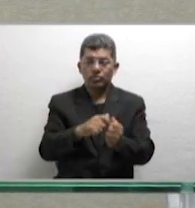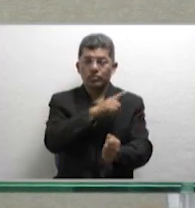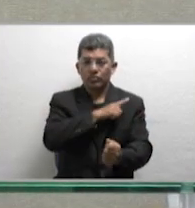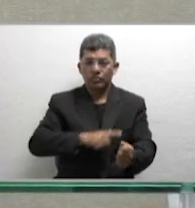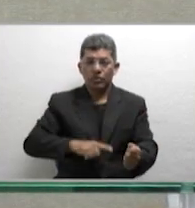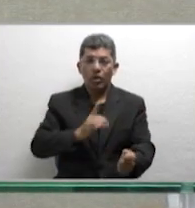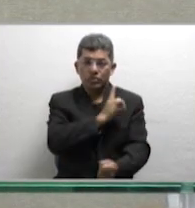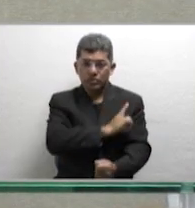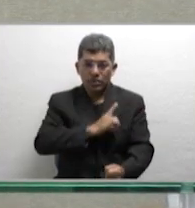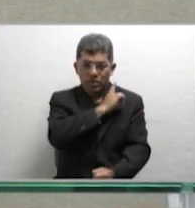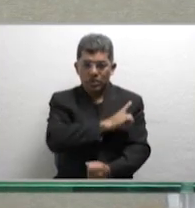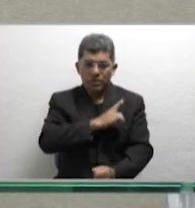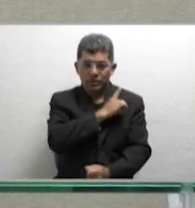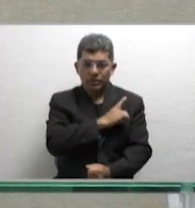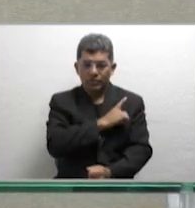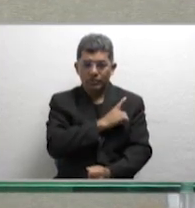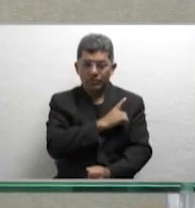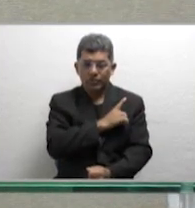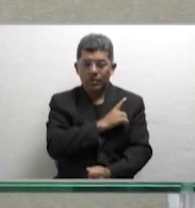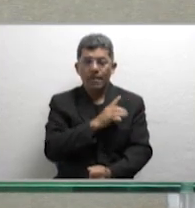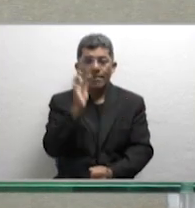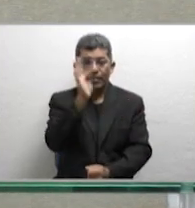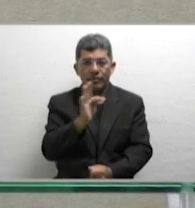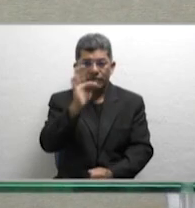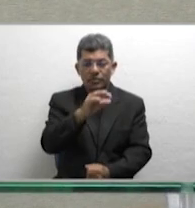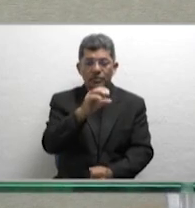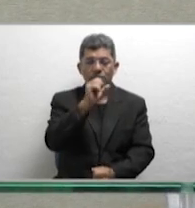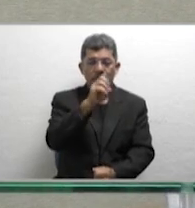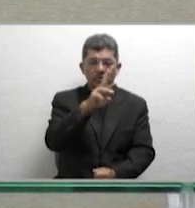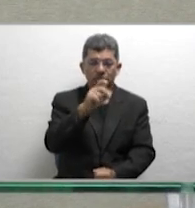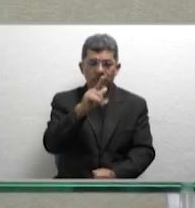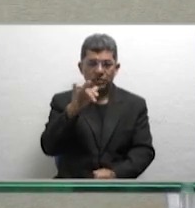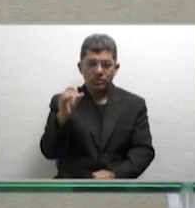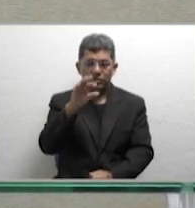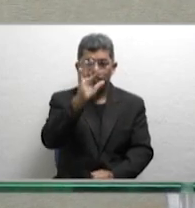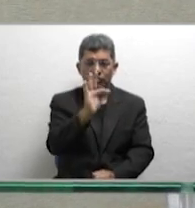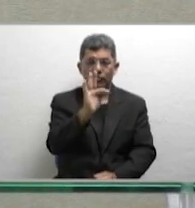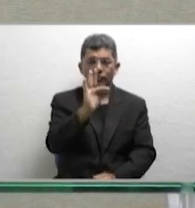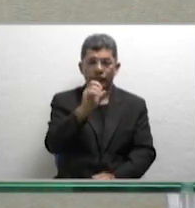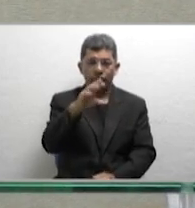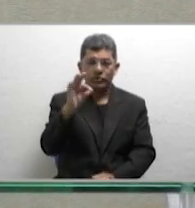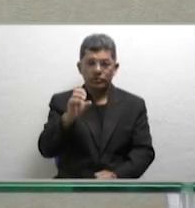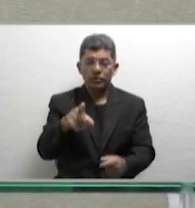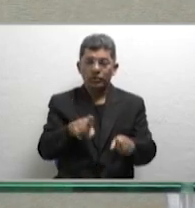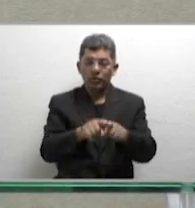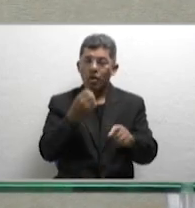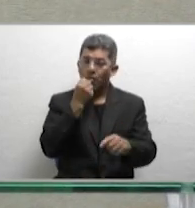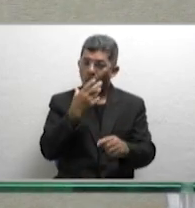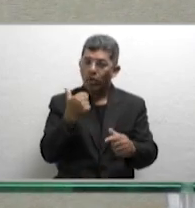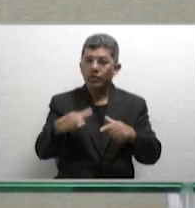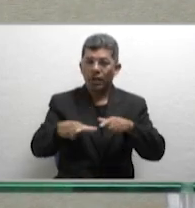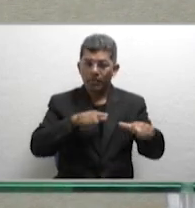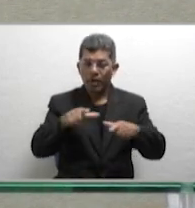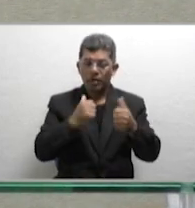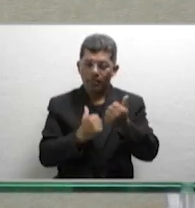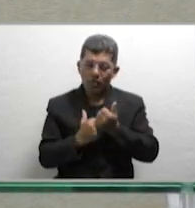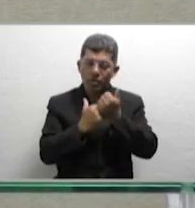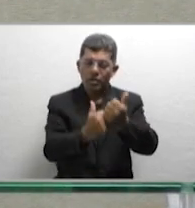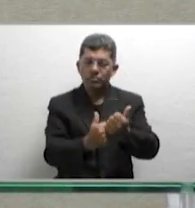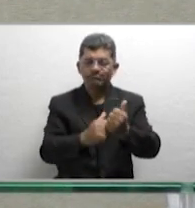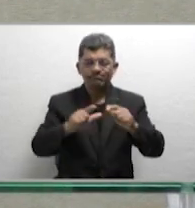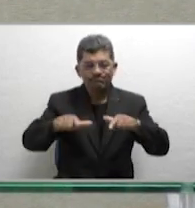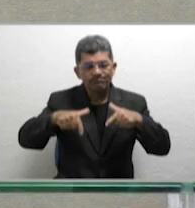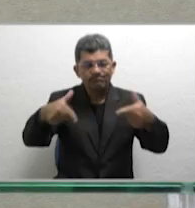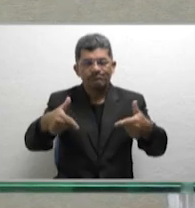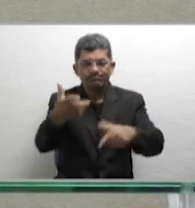o delegado de Polícia Federal, doutor Sérgio Fontes, feito um grande trabalho fortalecendo a Guarda Municipal,